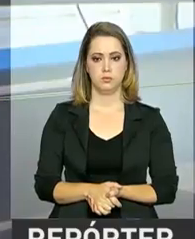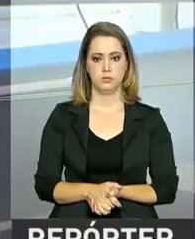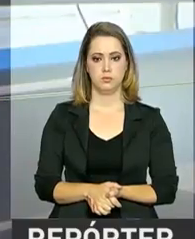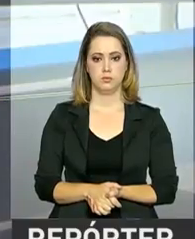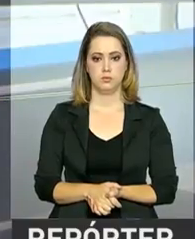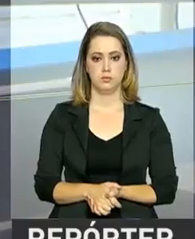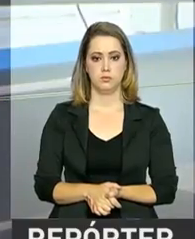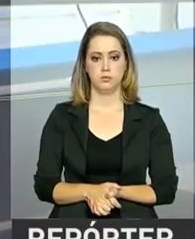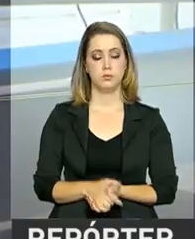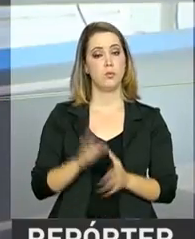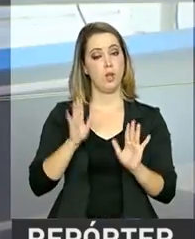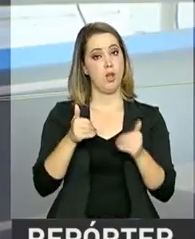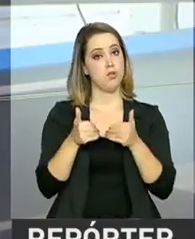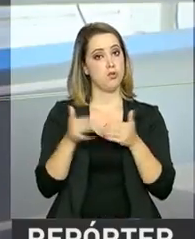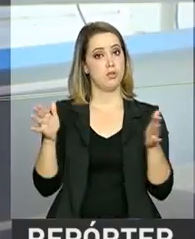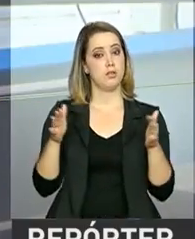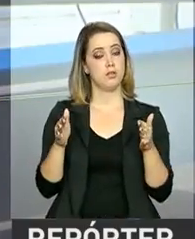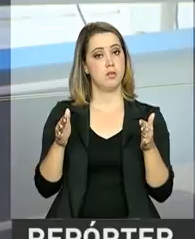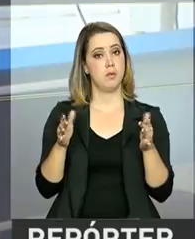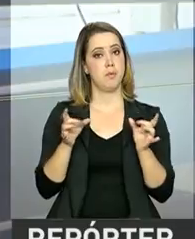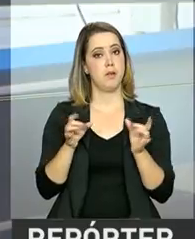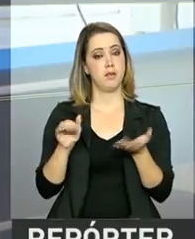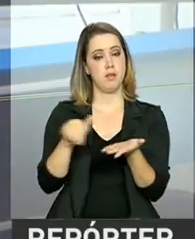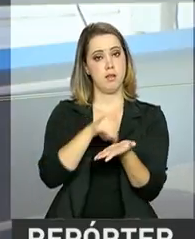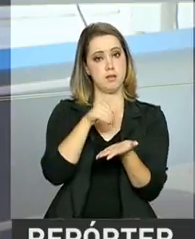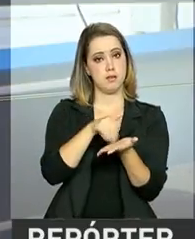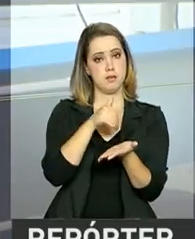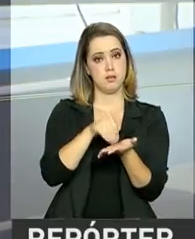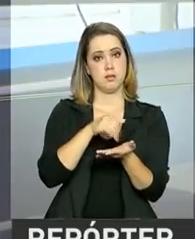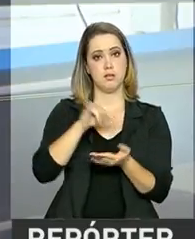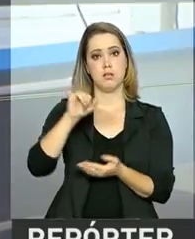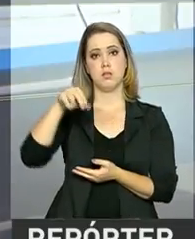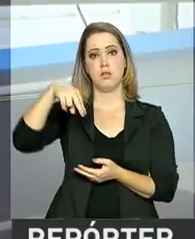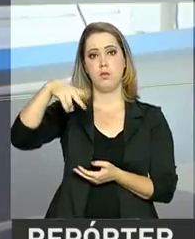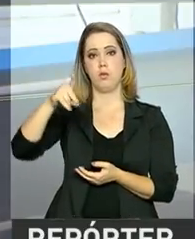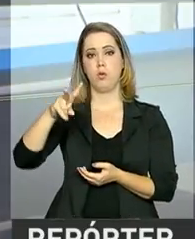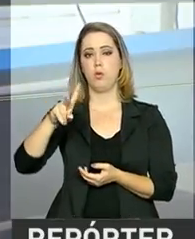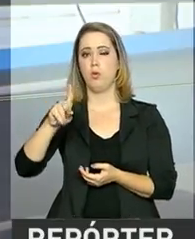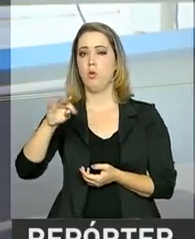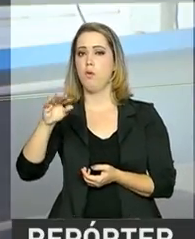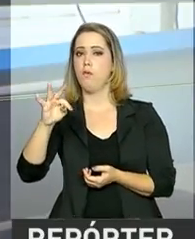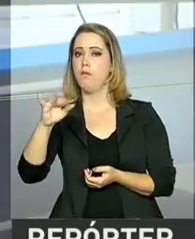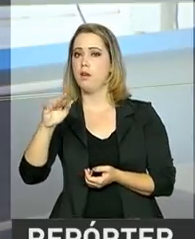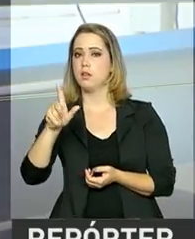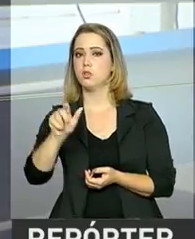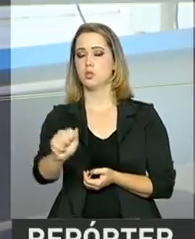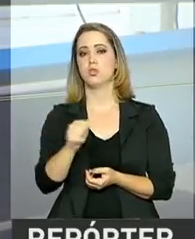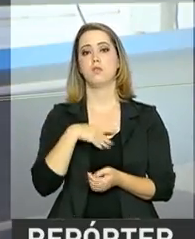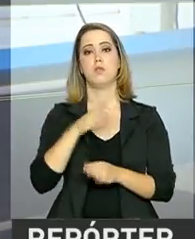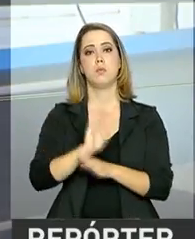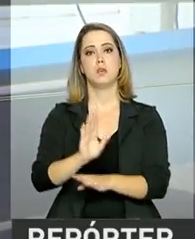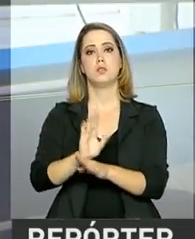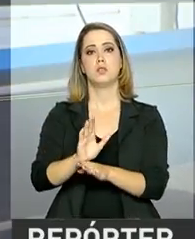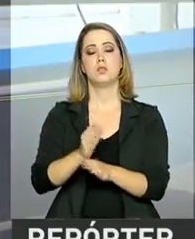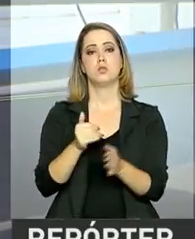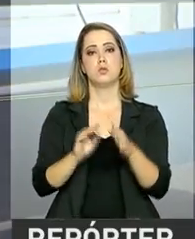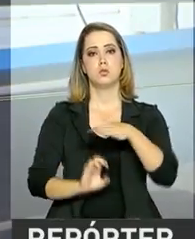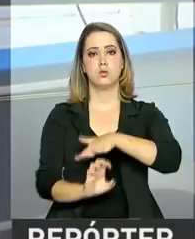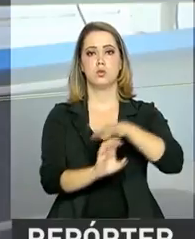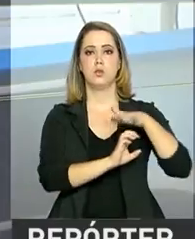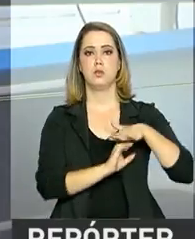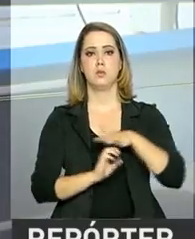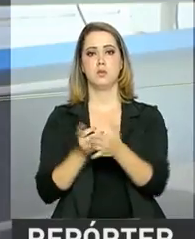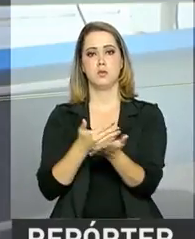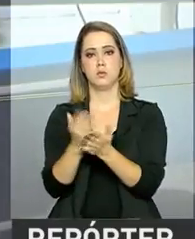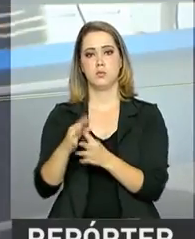descaminho estão abertas as inscrições para o inovativa Brasil um programa de graça para ajudar empresas iniciantes na área de